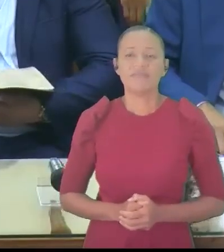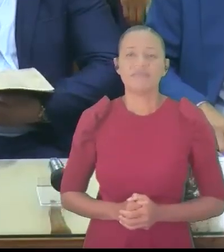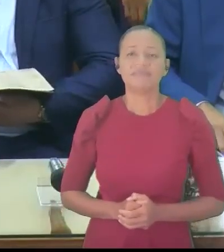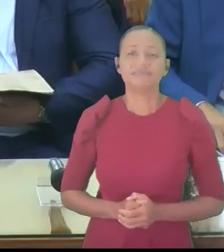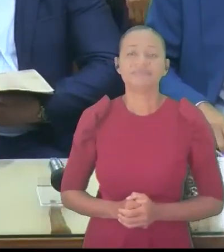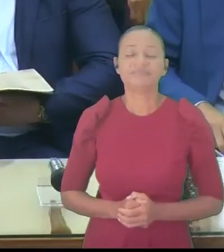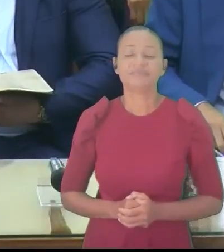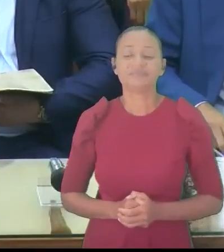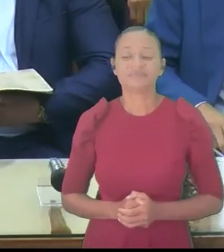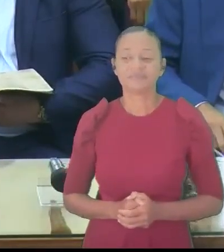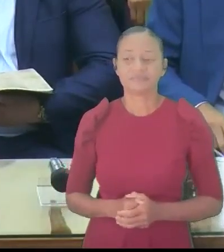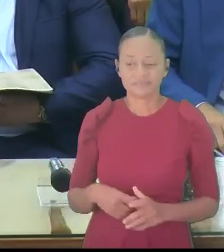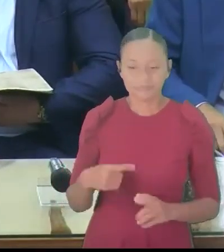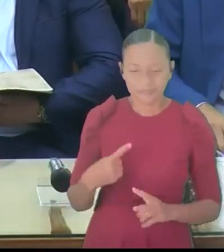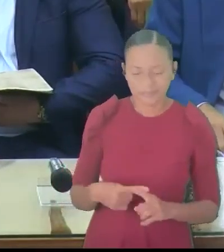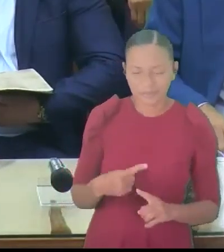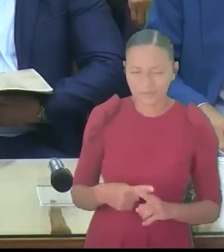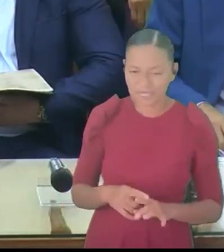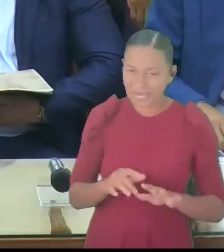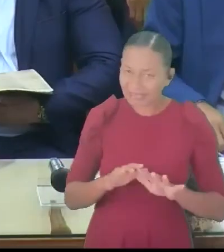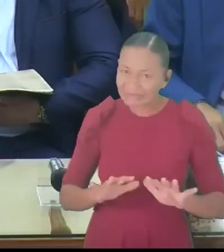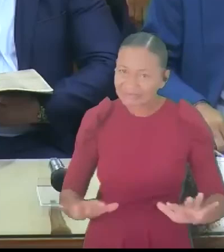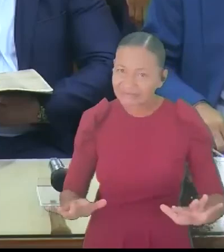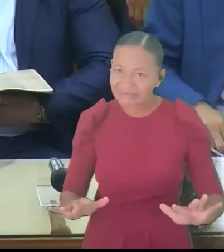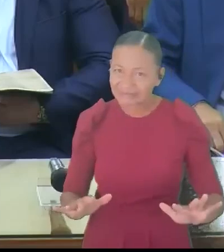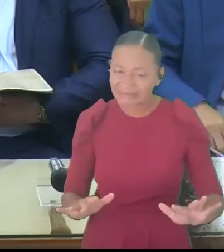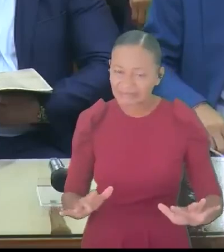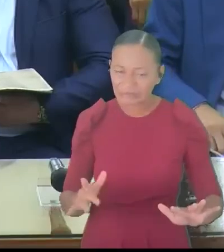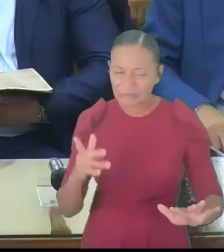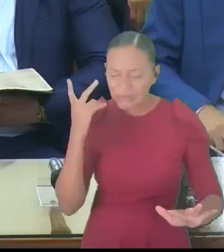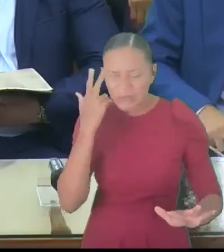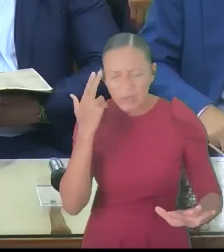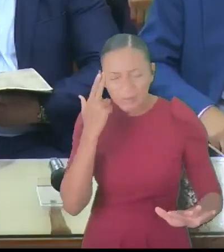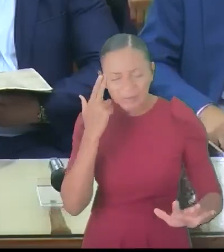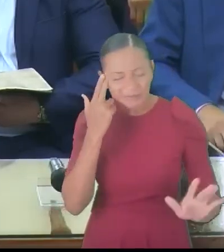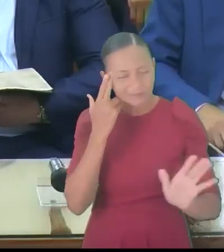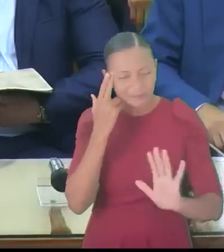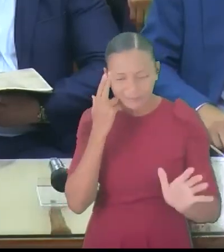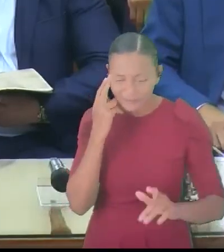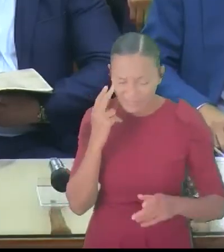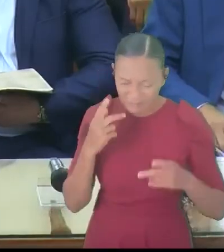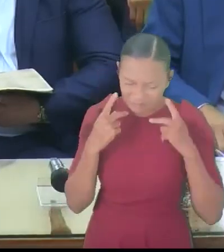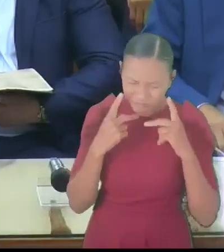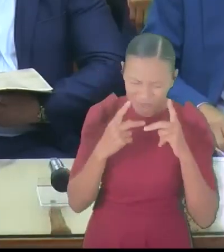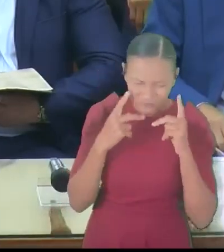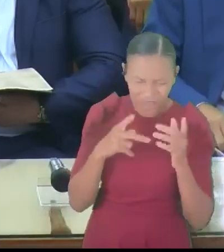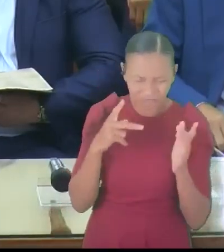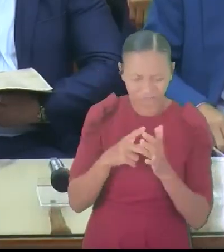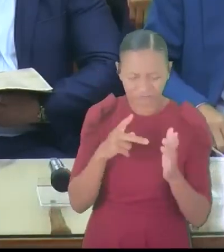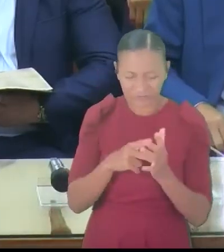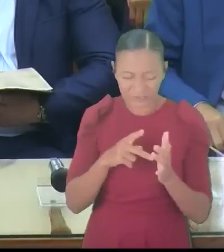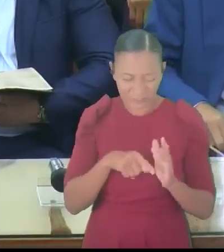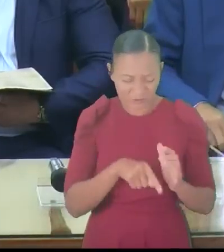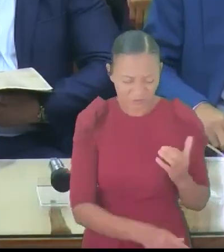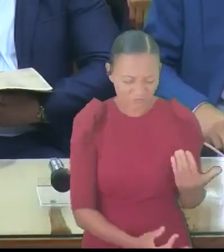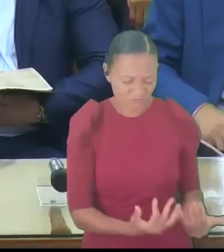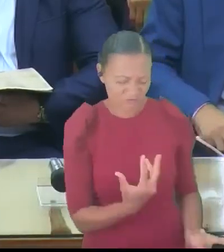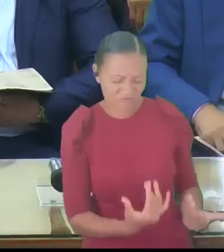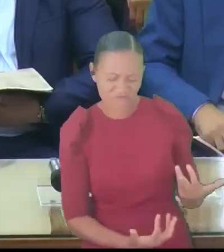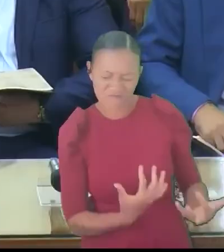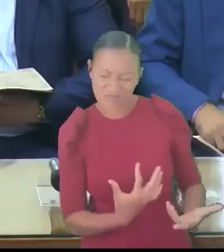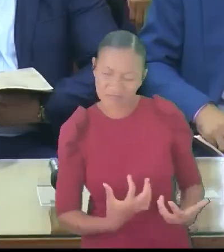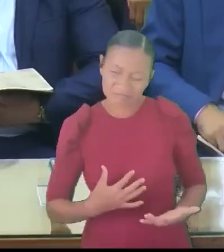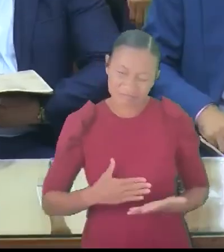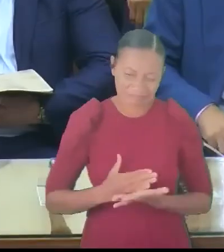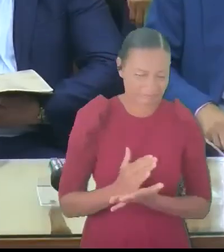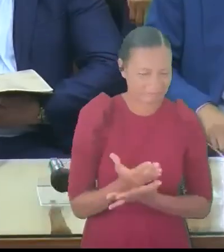Porque não fica de graça, não, irmão. A verdadeira pregação incomoda o inferno. Esses homens estavam incitados por quem? Esses homens